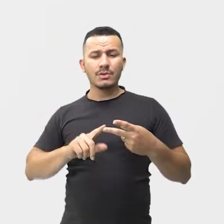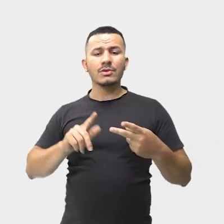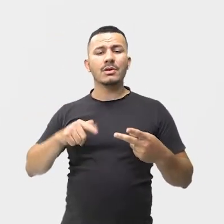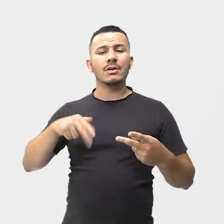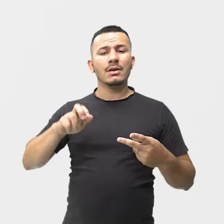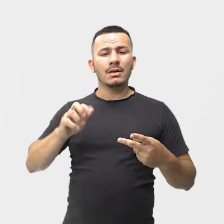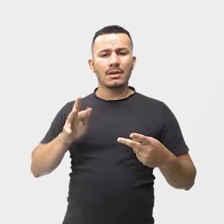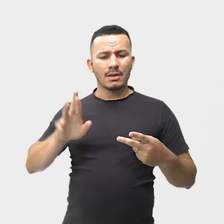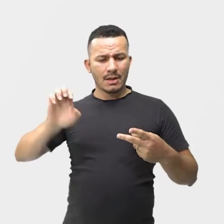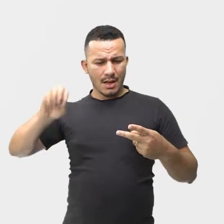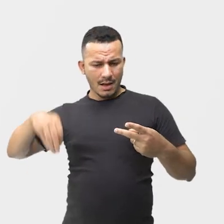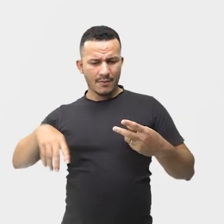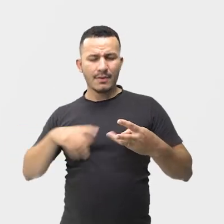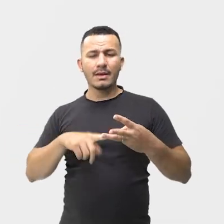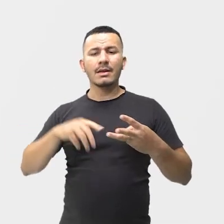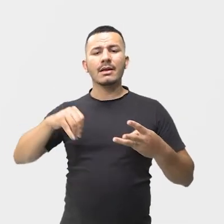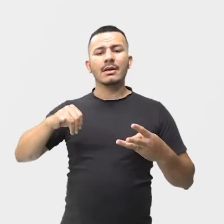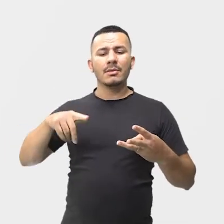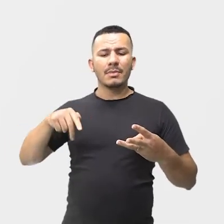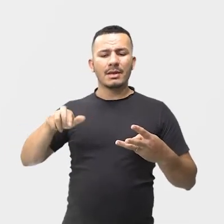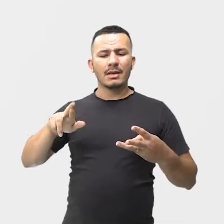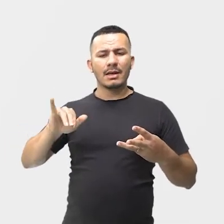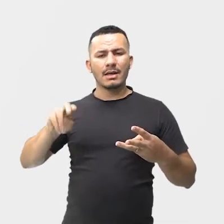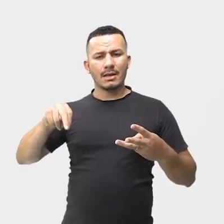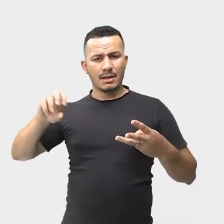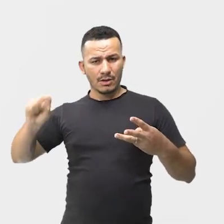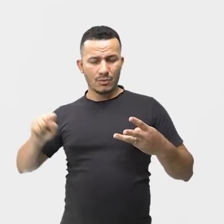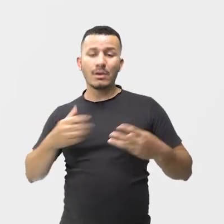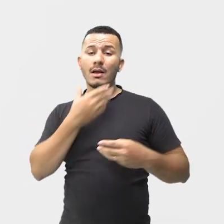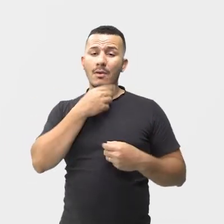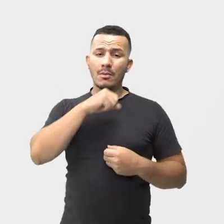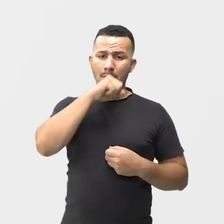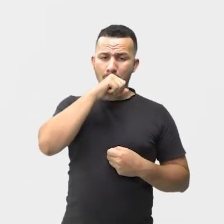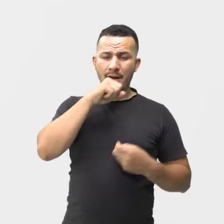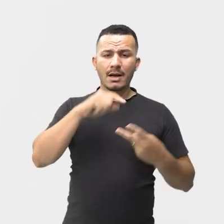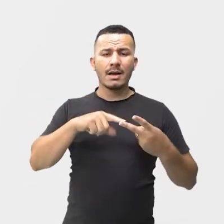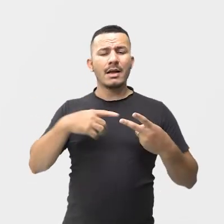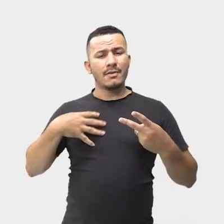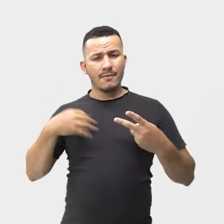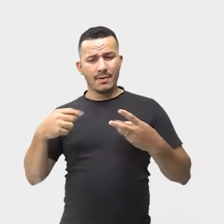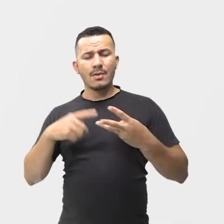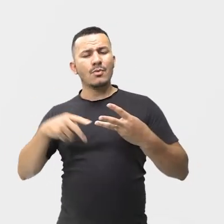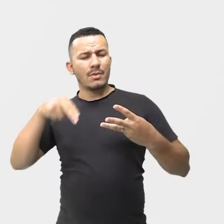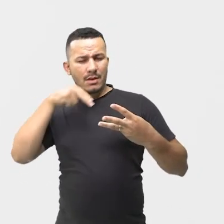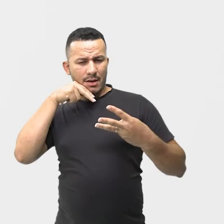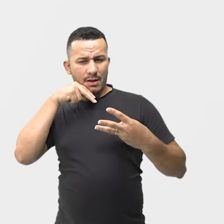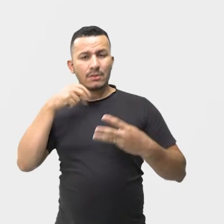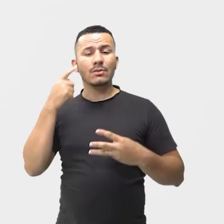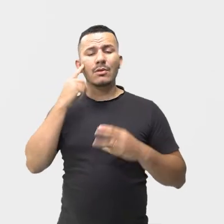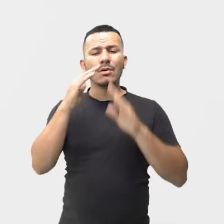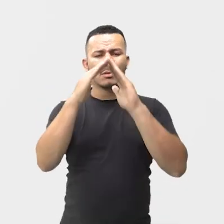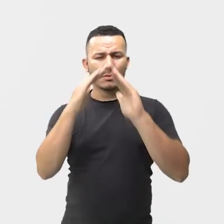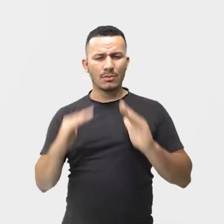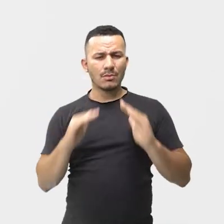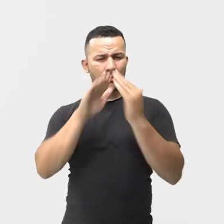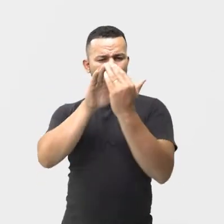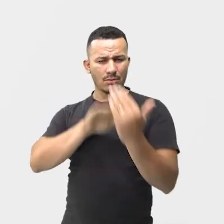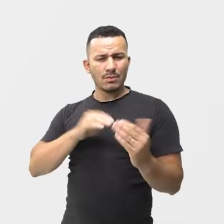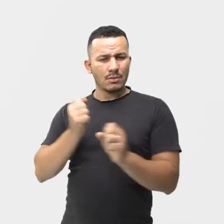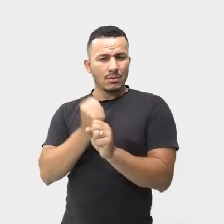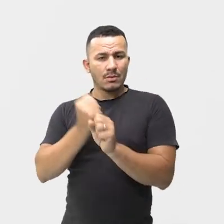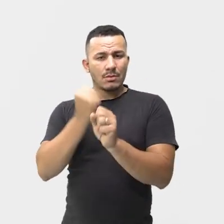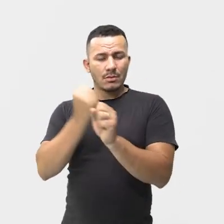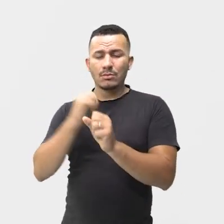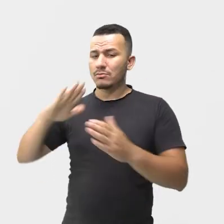seja, pai, filho e neto. Aí a gente vai mostrar para vocês a imagem dessas pirâmides. Olha só,